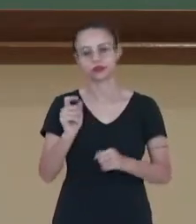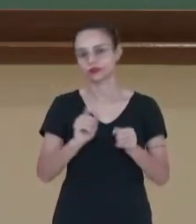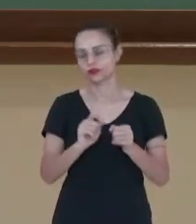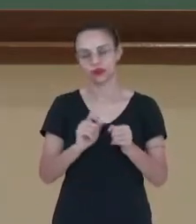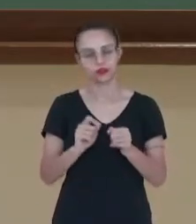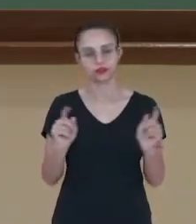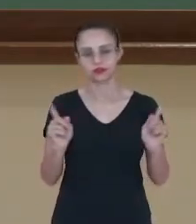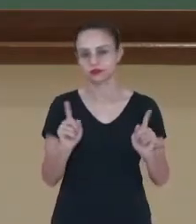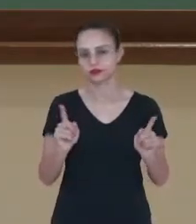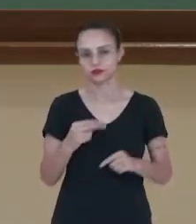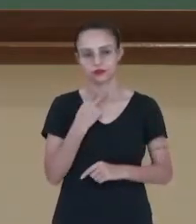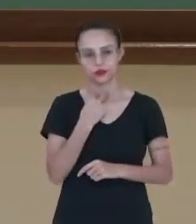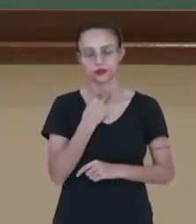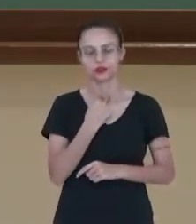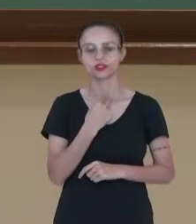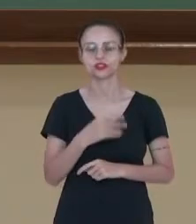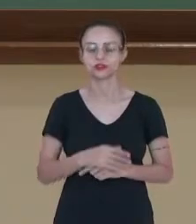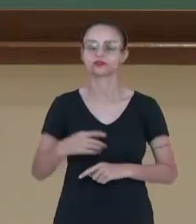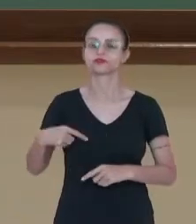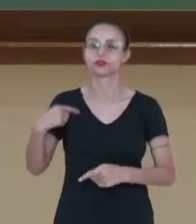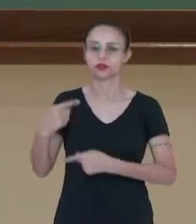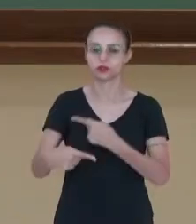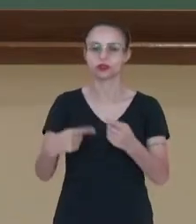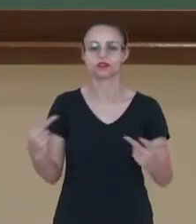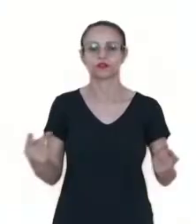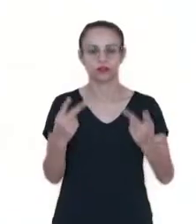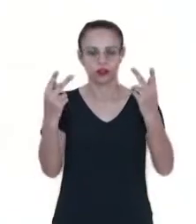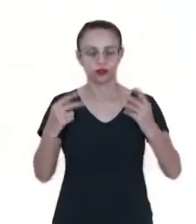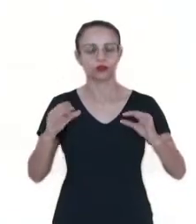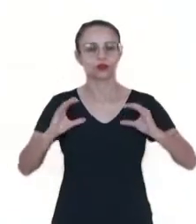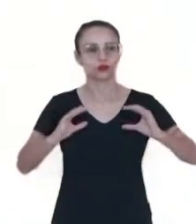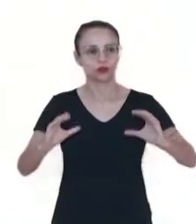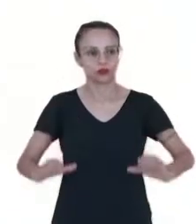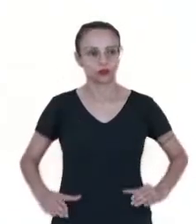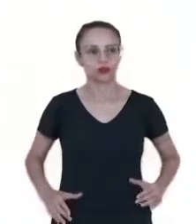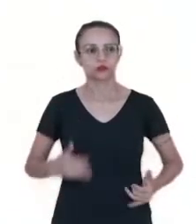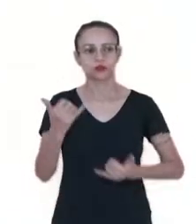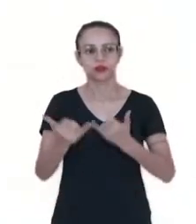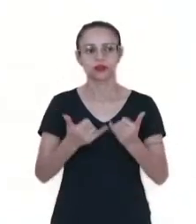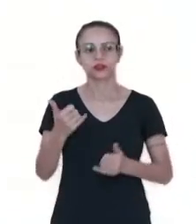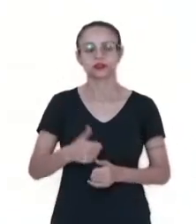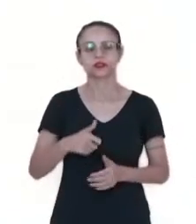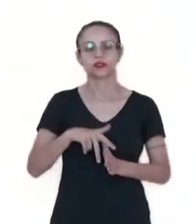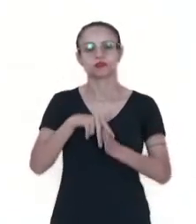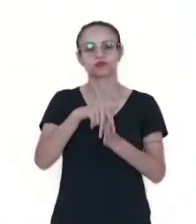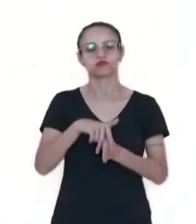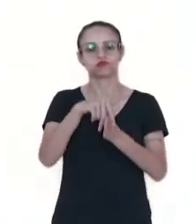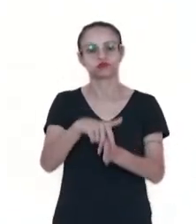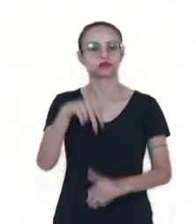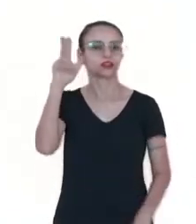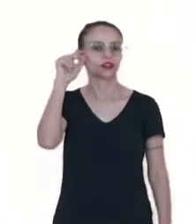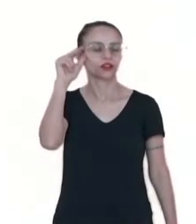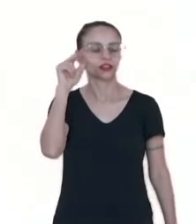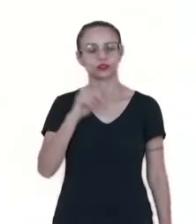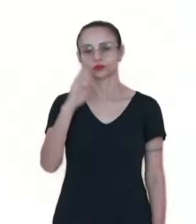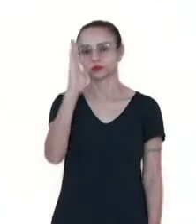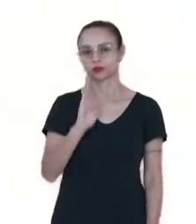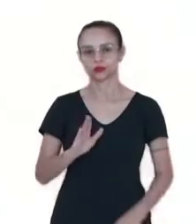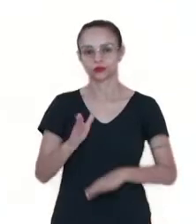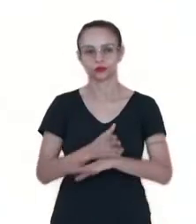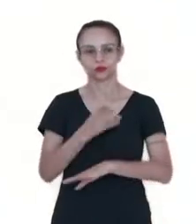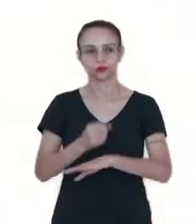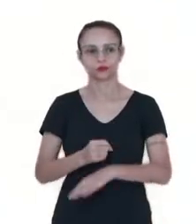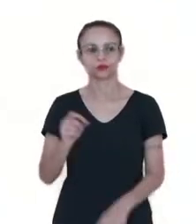feitas. Reproduz valores e comportamentos. Brincadeira do cavalinho, por exemplo, aqui no Brasil, colônia, né?